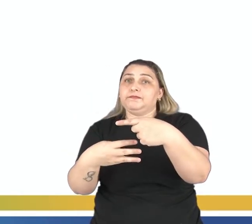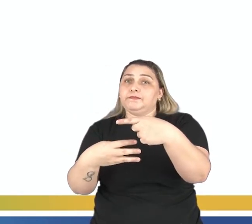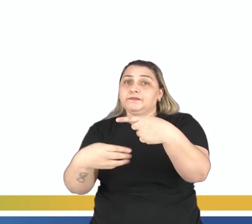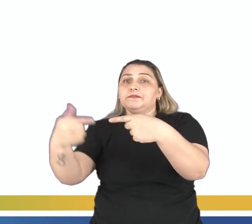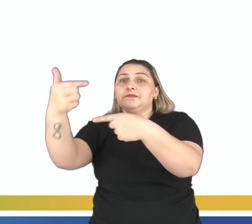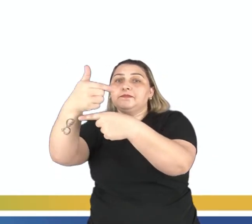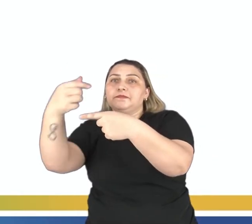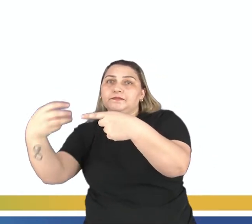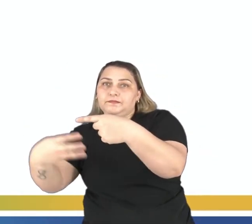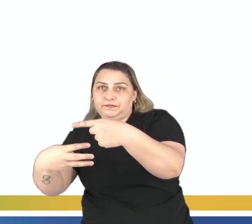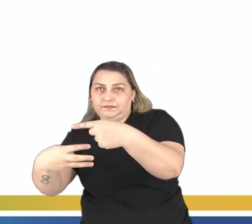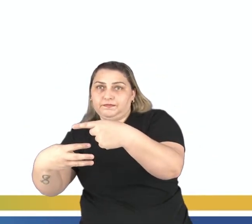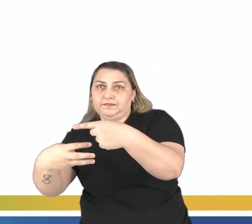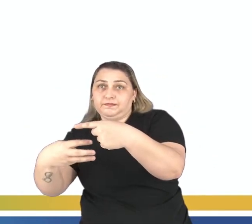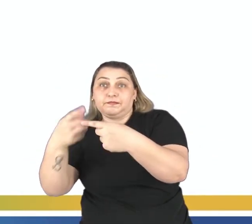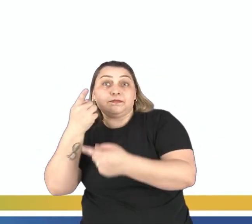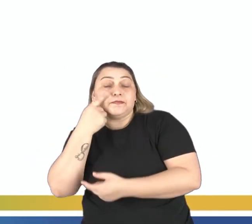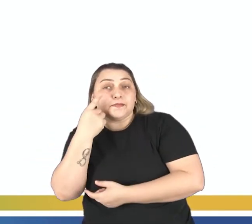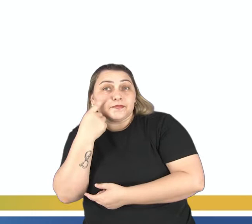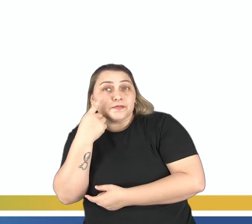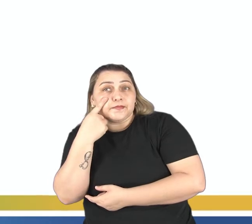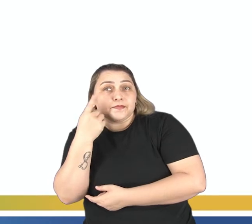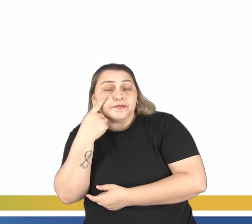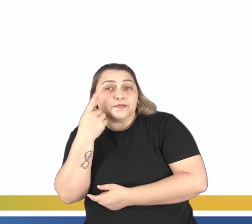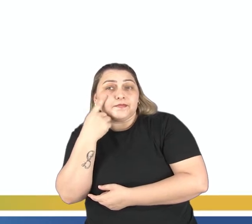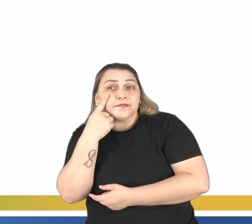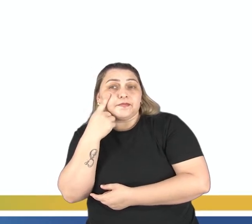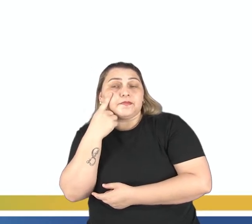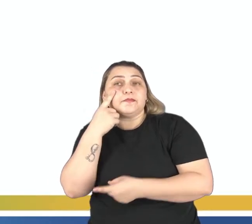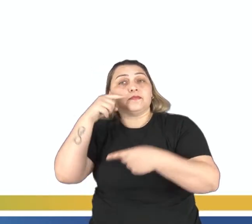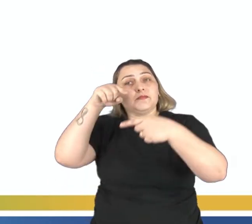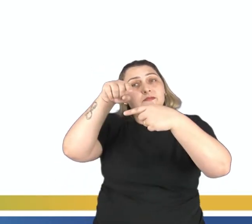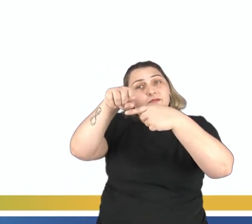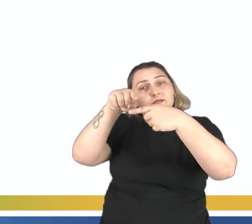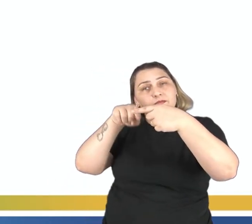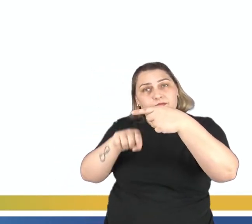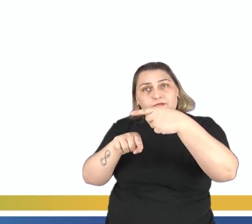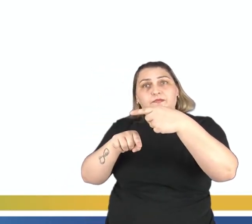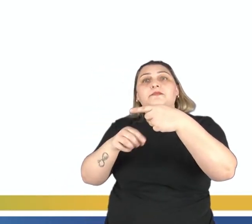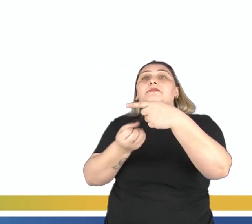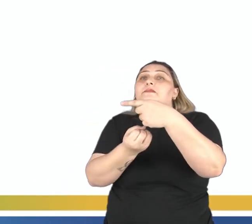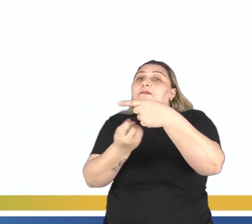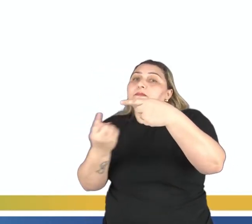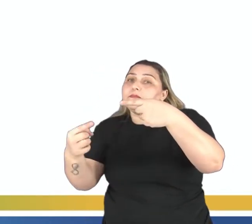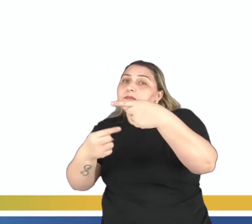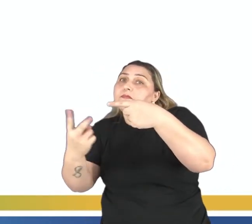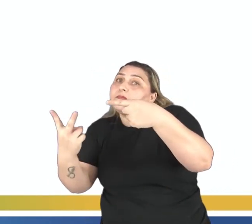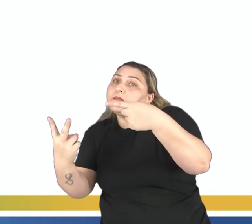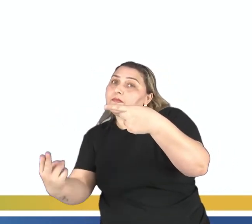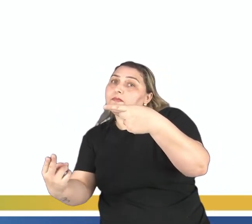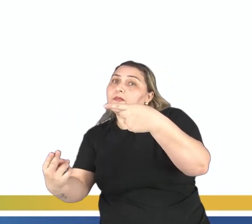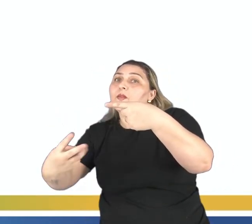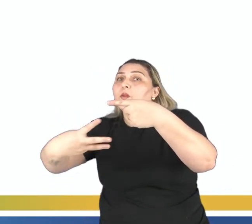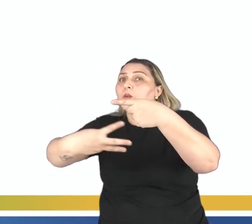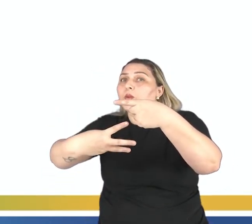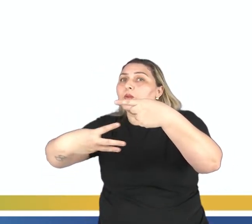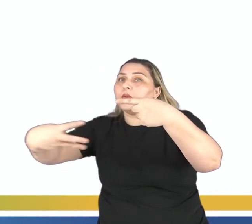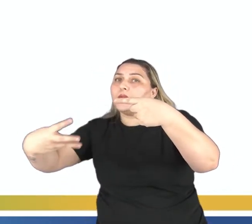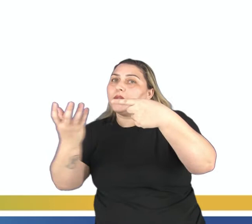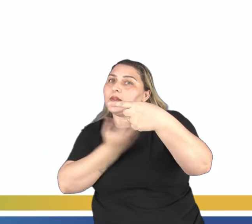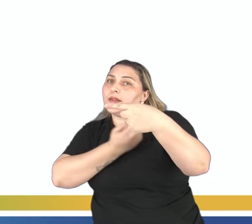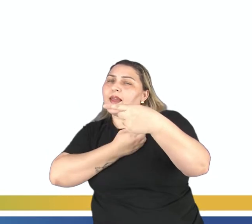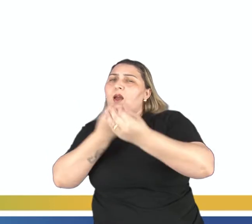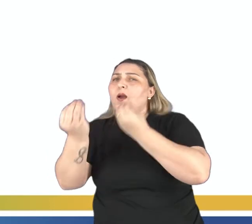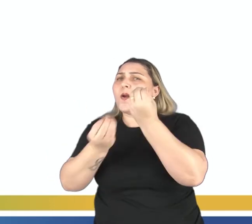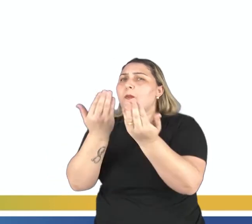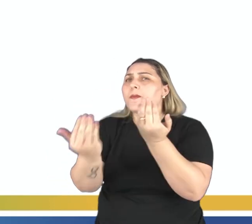e 2/3. Observem que os denominadores, os números que ficam embaixo, eles são iguais. Então, como é que nós